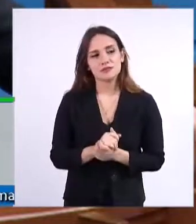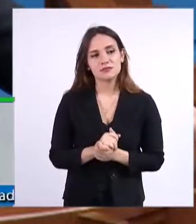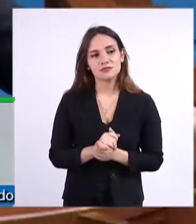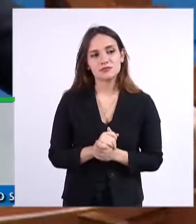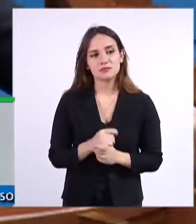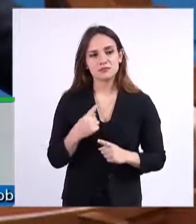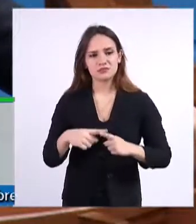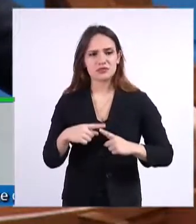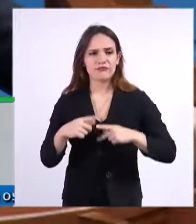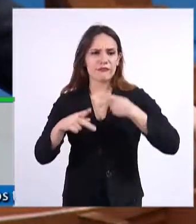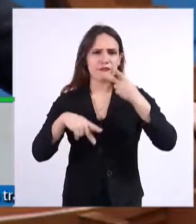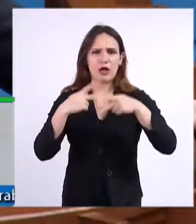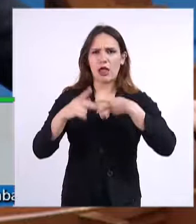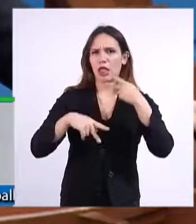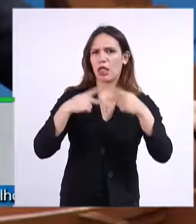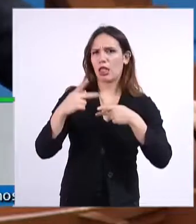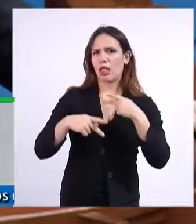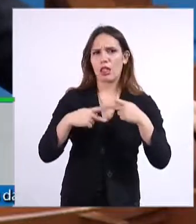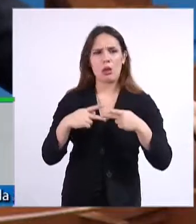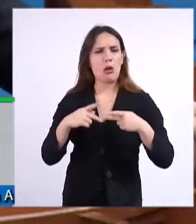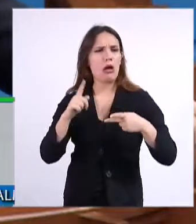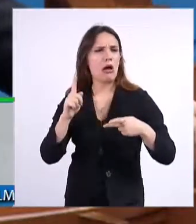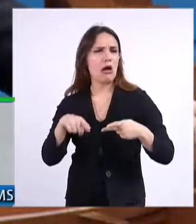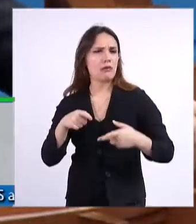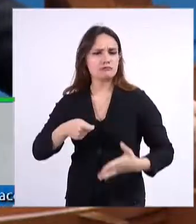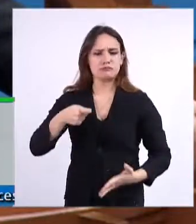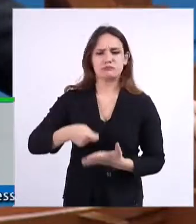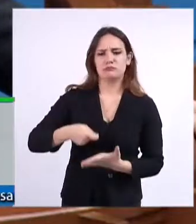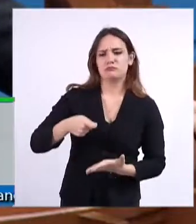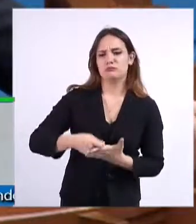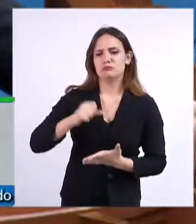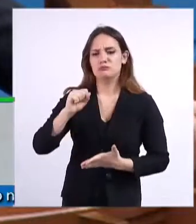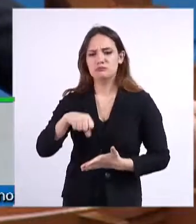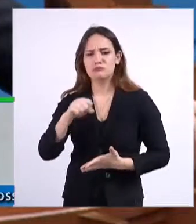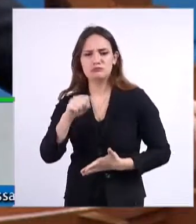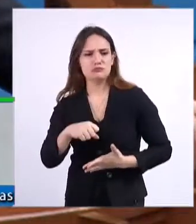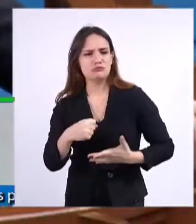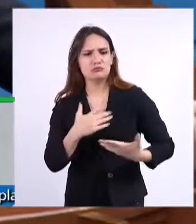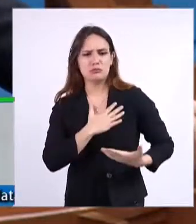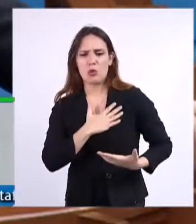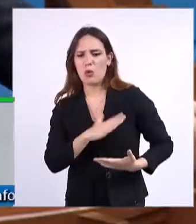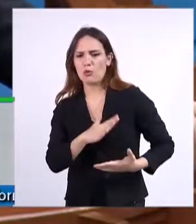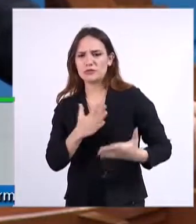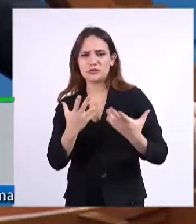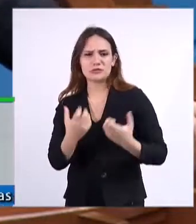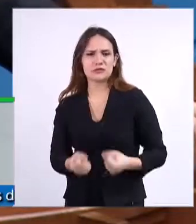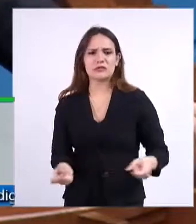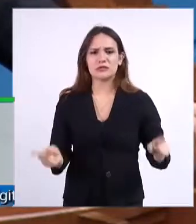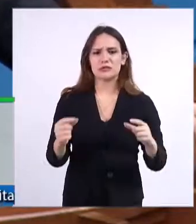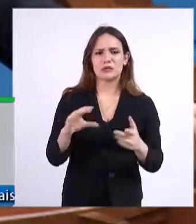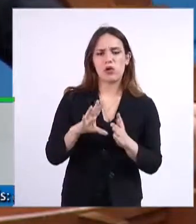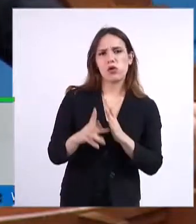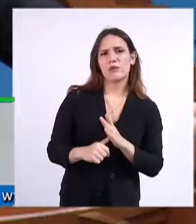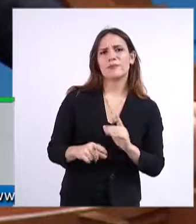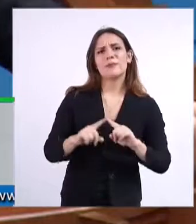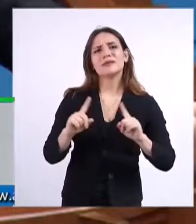fazendo discursos muito firmes, incisivos, e